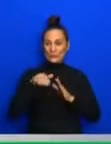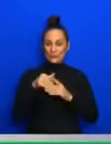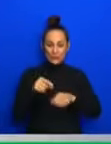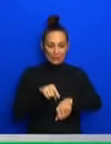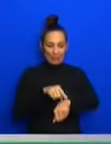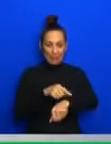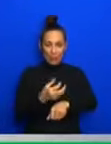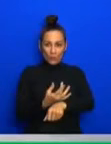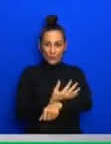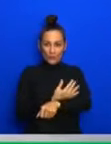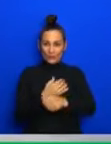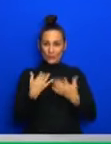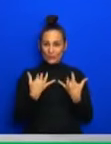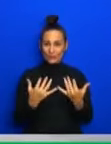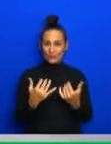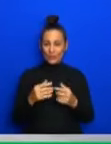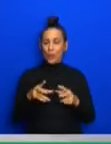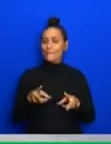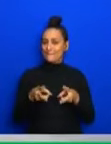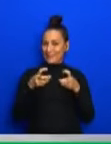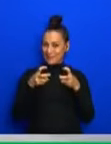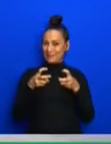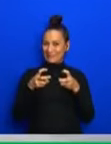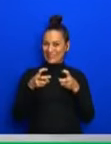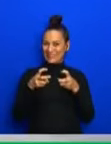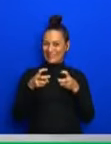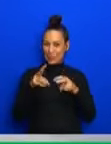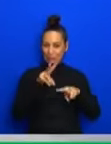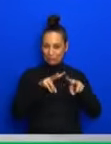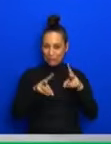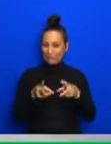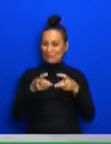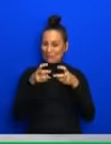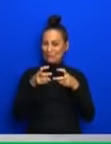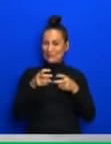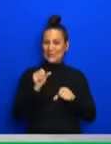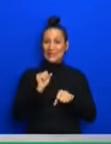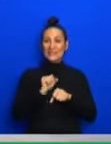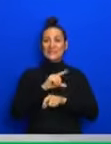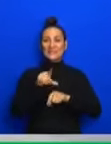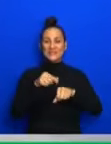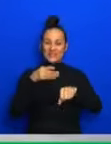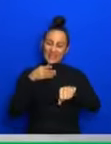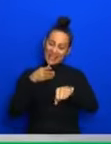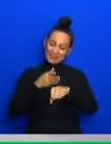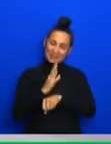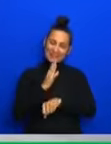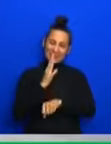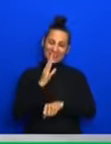ficou arrepiado aqui no nosso auditório que eu percebi. Aguardando confirmações, sorteio confirmado!